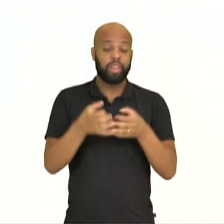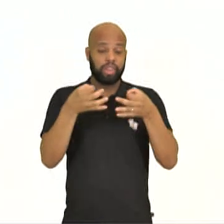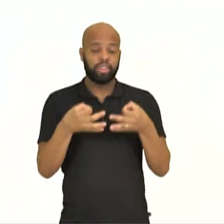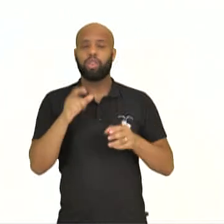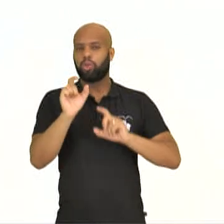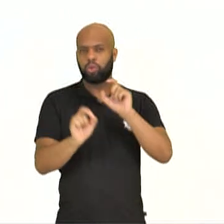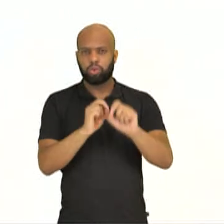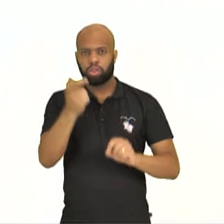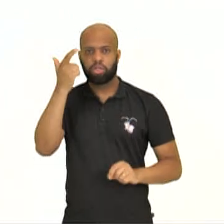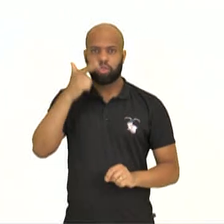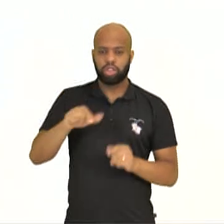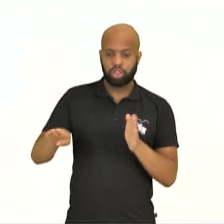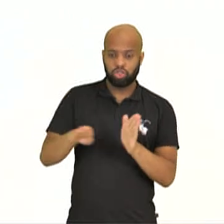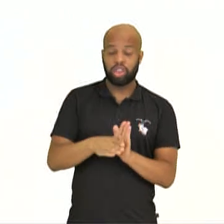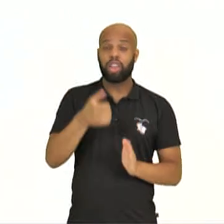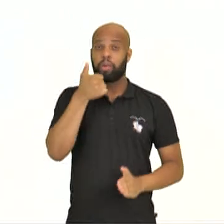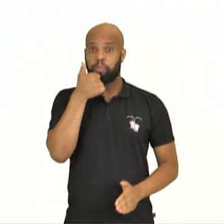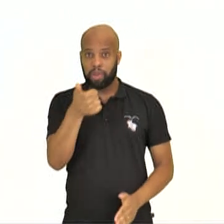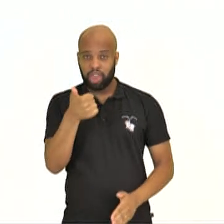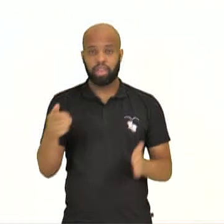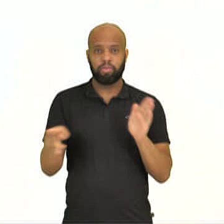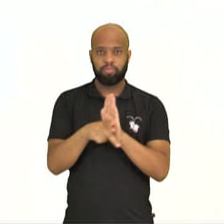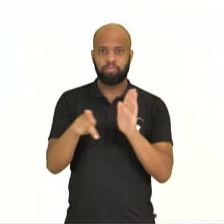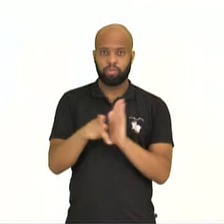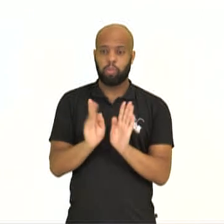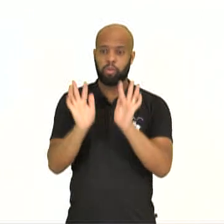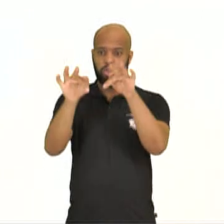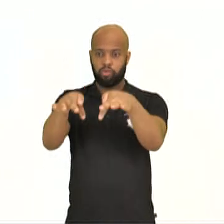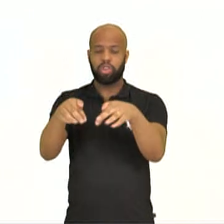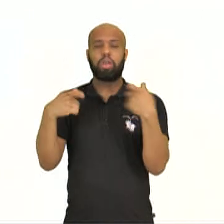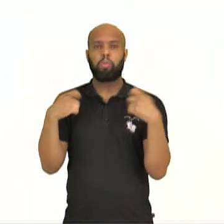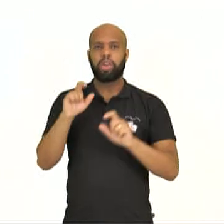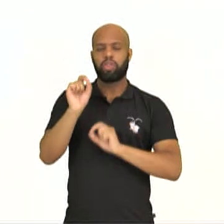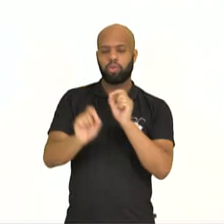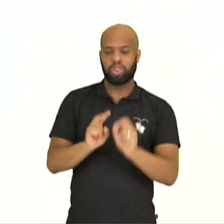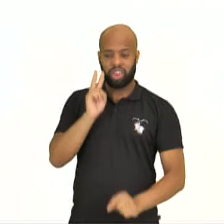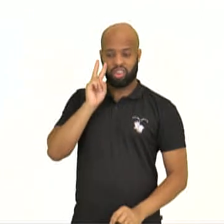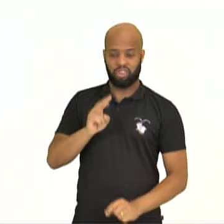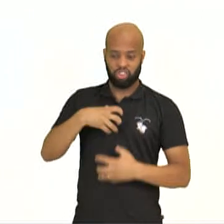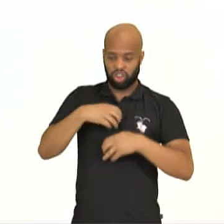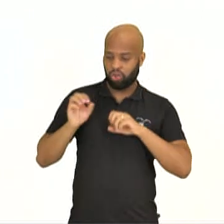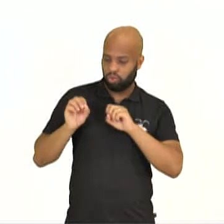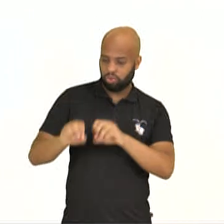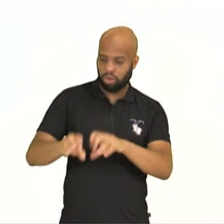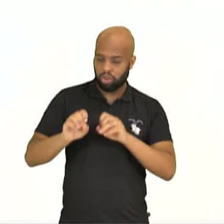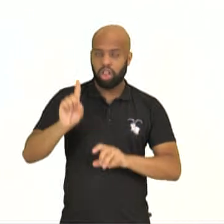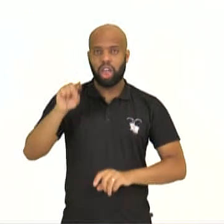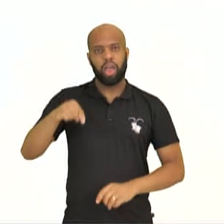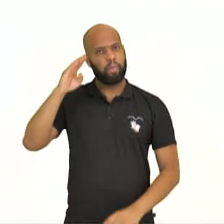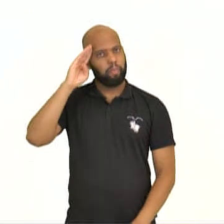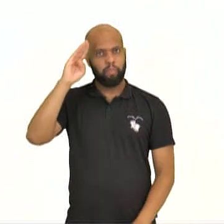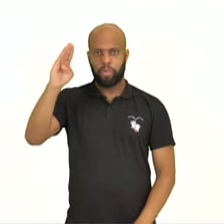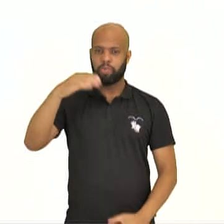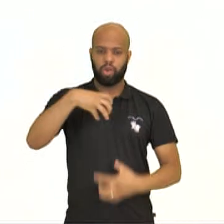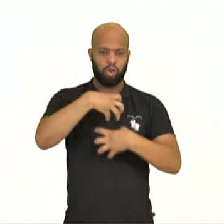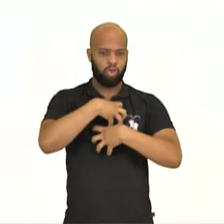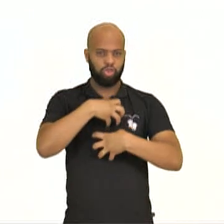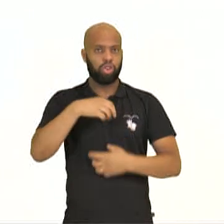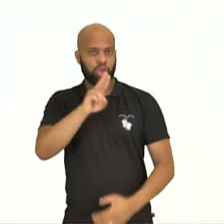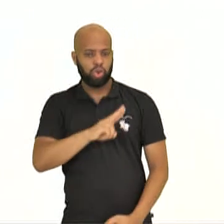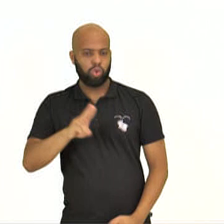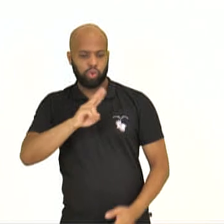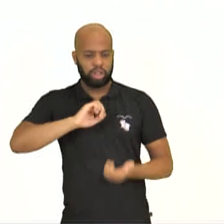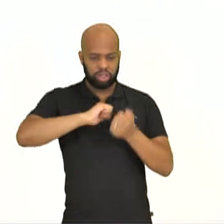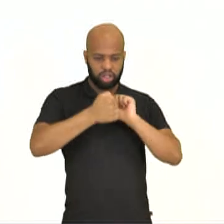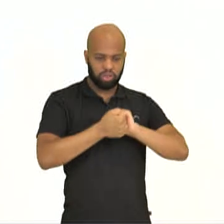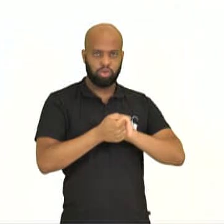certa, para chegar bem ao destino final, é preciso enxergar a educação como uma das principais ferramentas de transformação